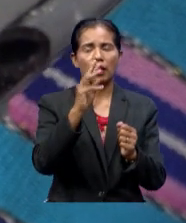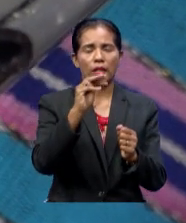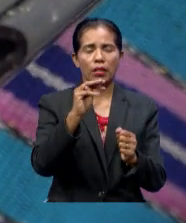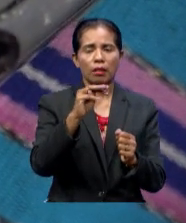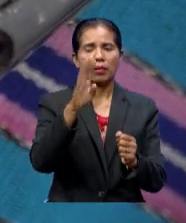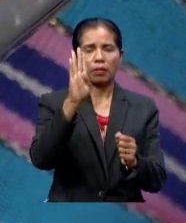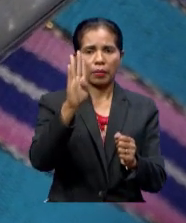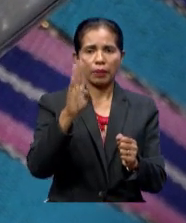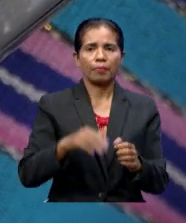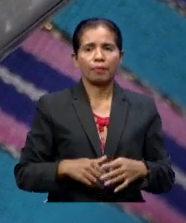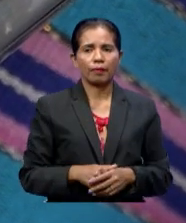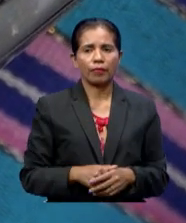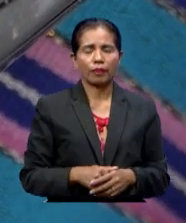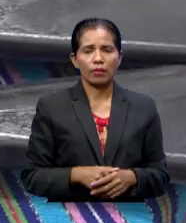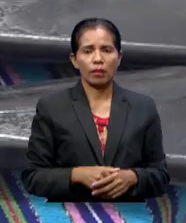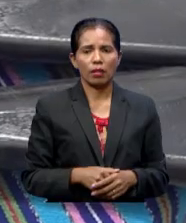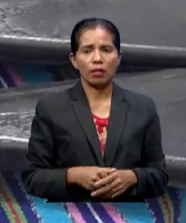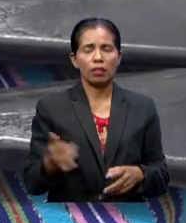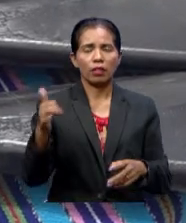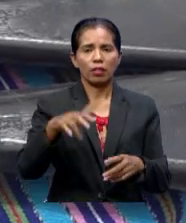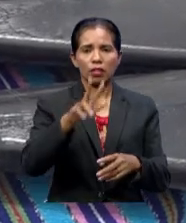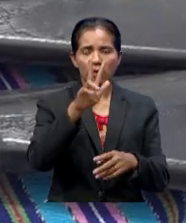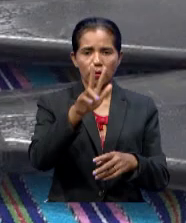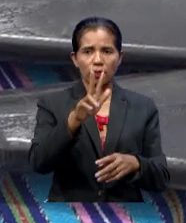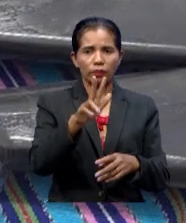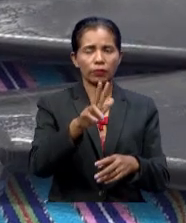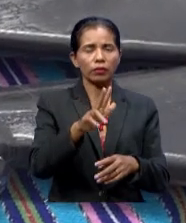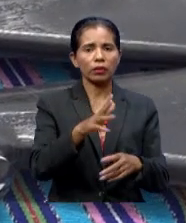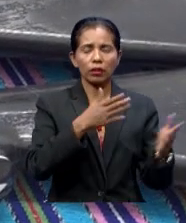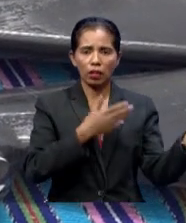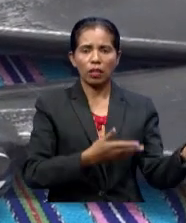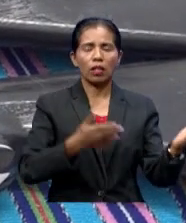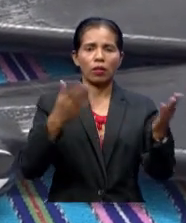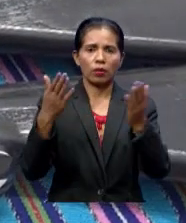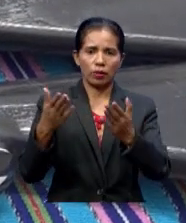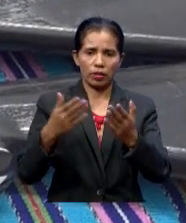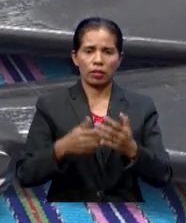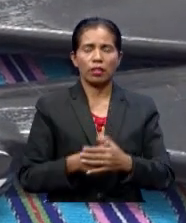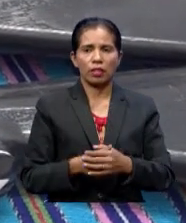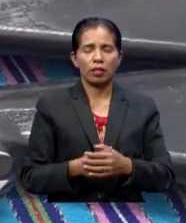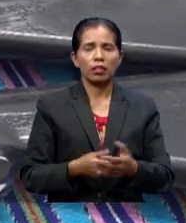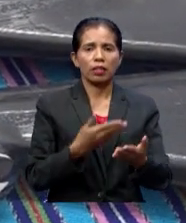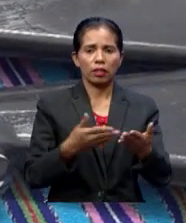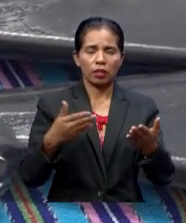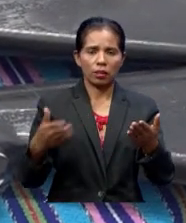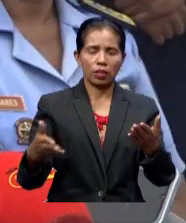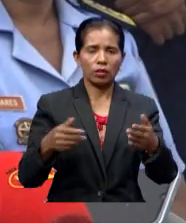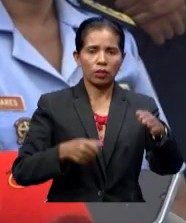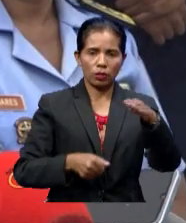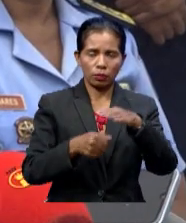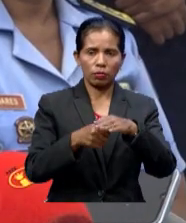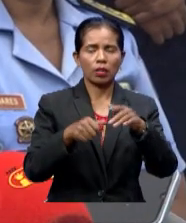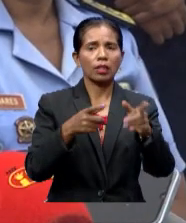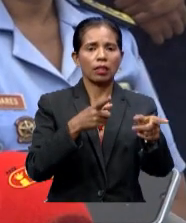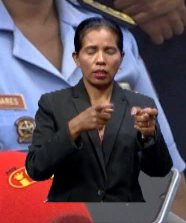MB. Nebe sir na entorno makahatama sasan ilegal ne.